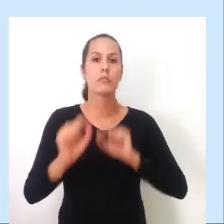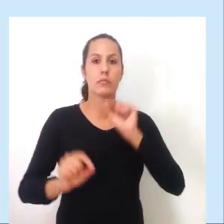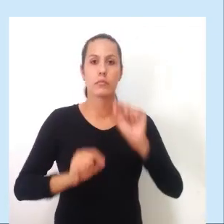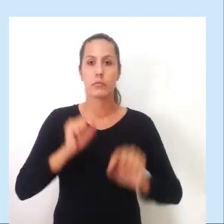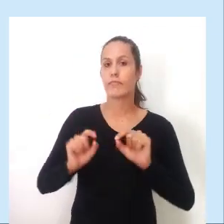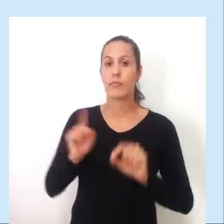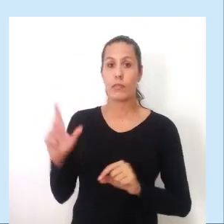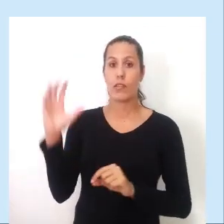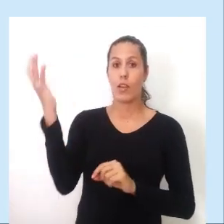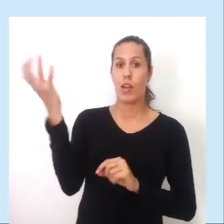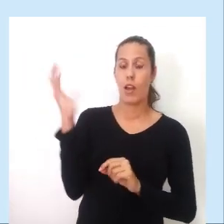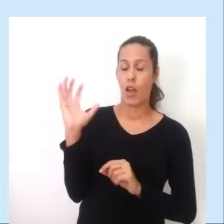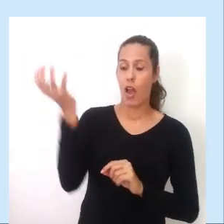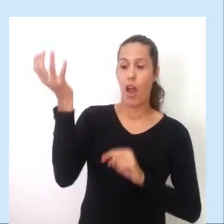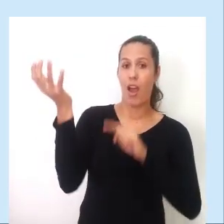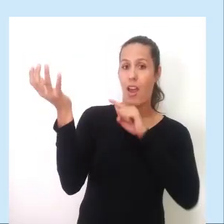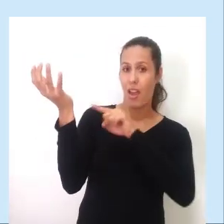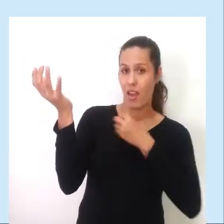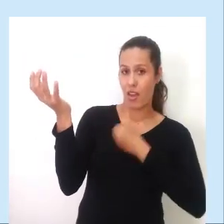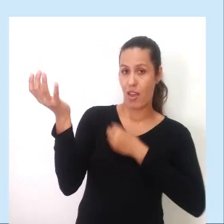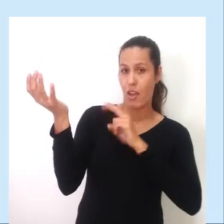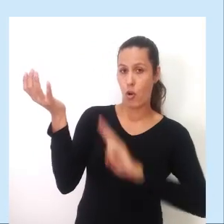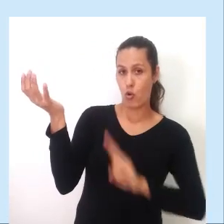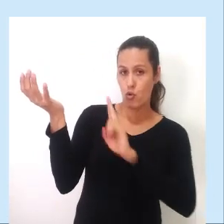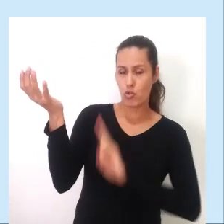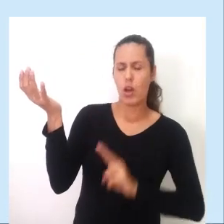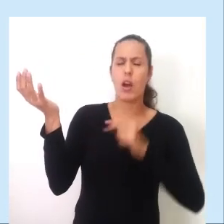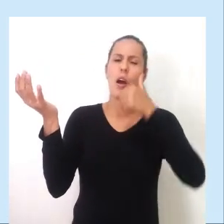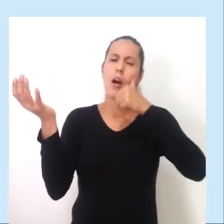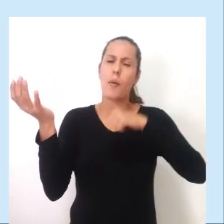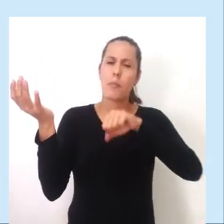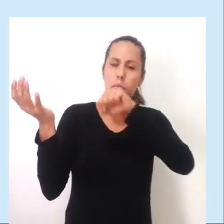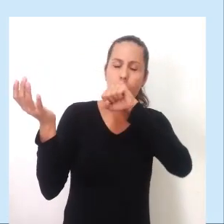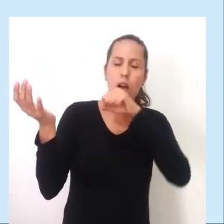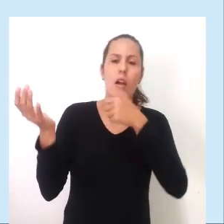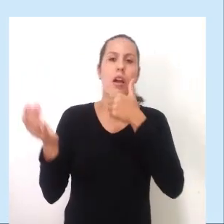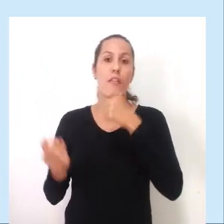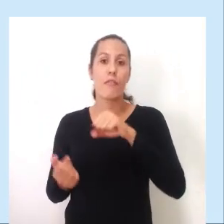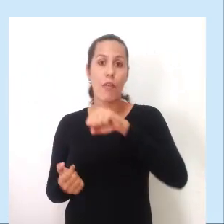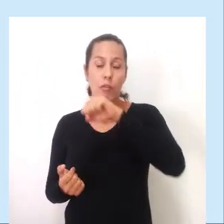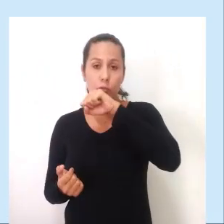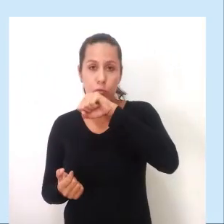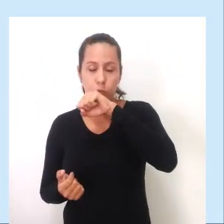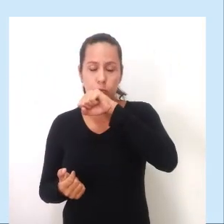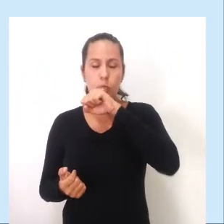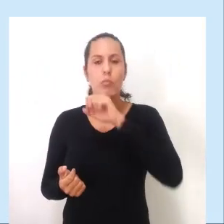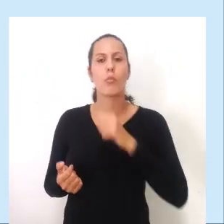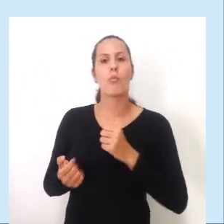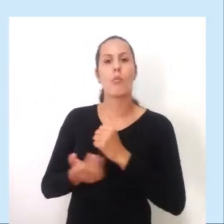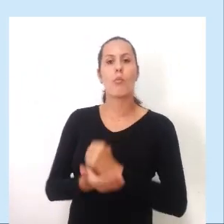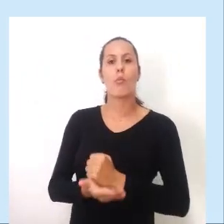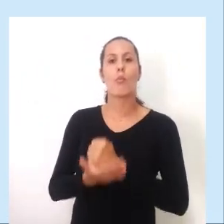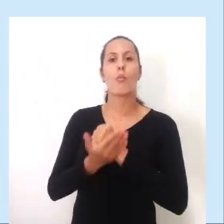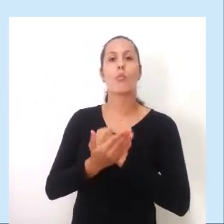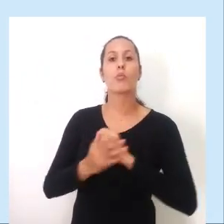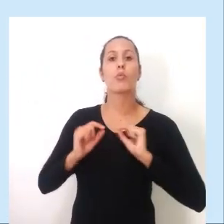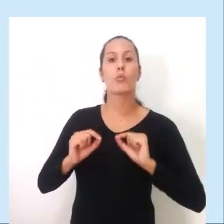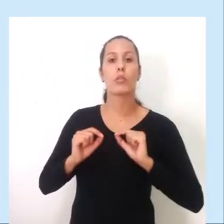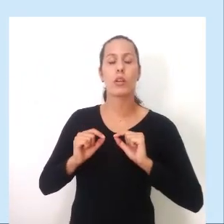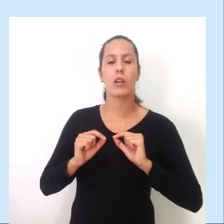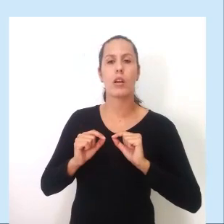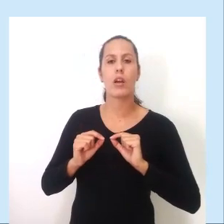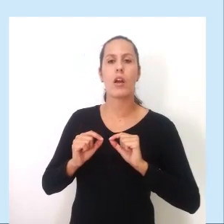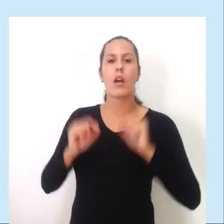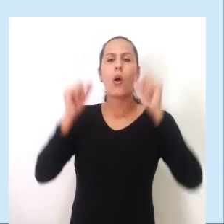é usada também por vovó, por mamãe, para aliviar o quê? Além